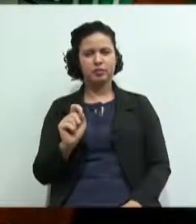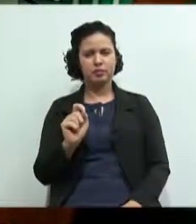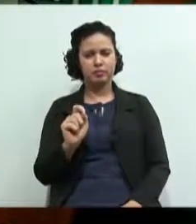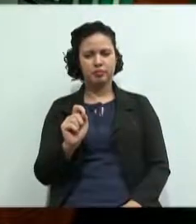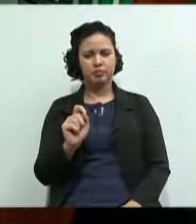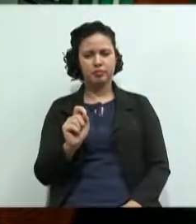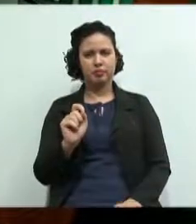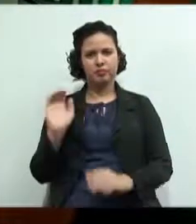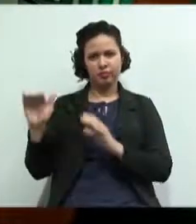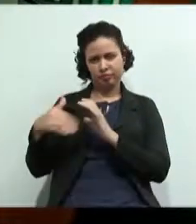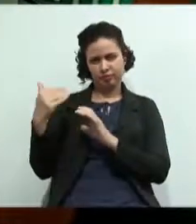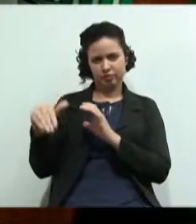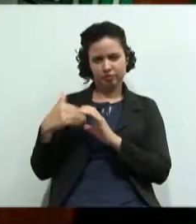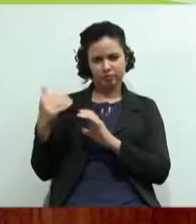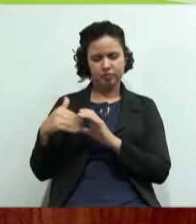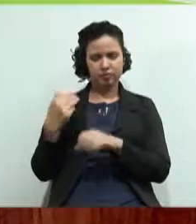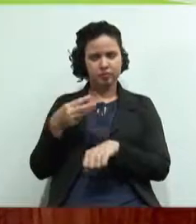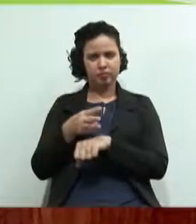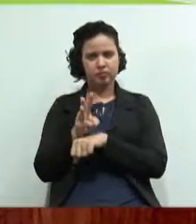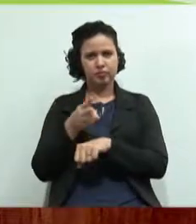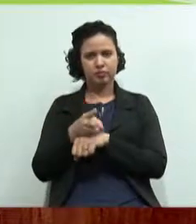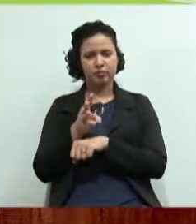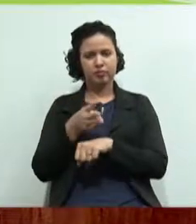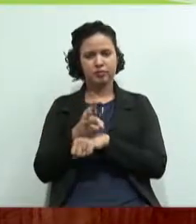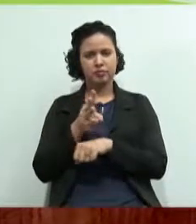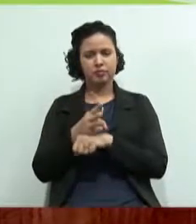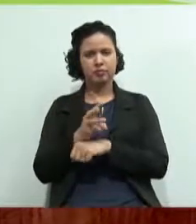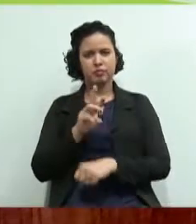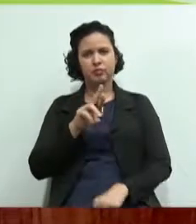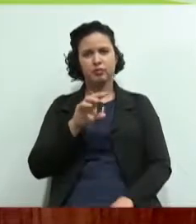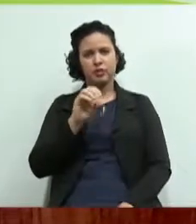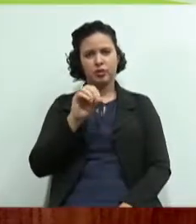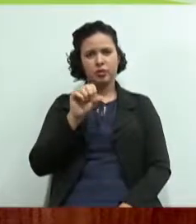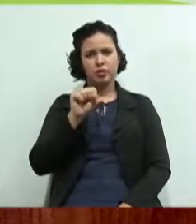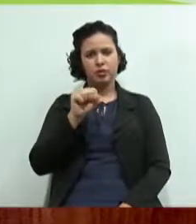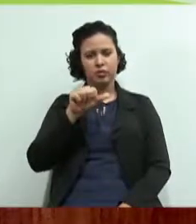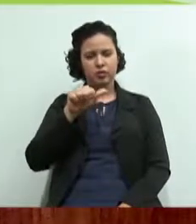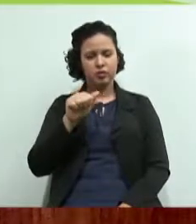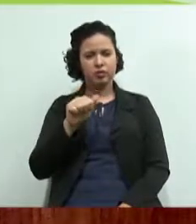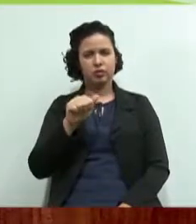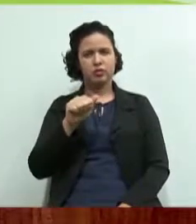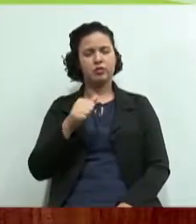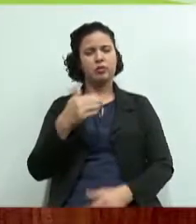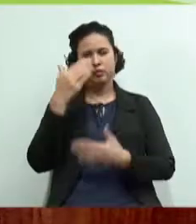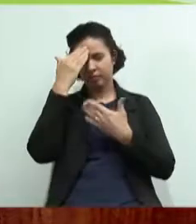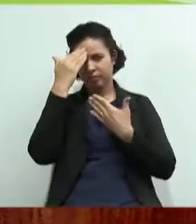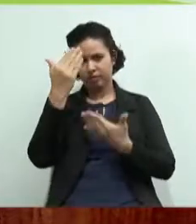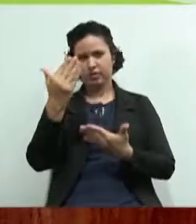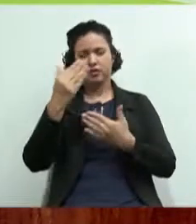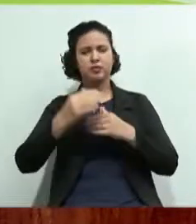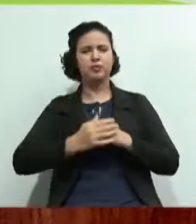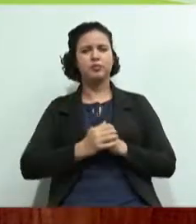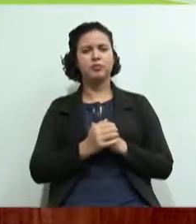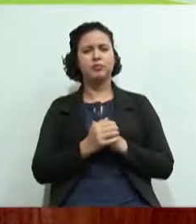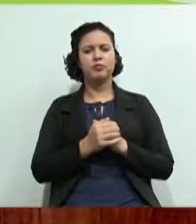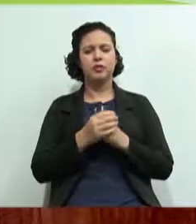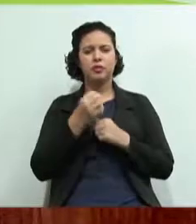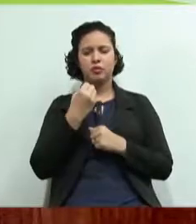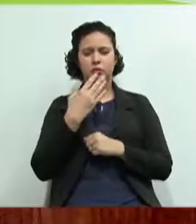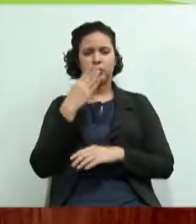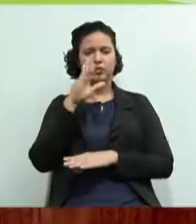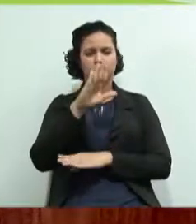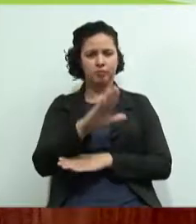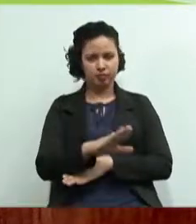Nós recebemos agora aqui um WhatsApp da Rosa Panini, muito obrigado pela sua interação, dando uma boa tarde